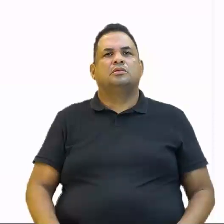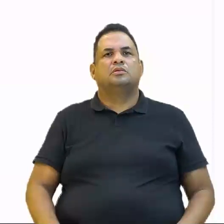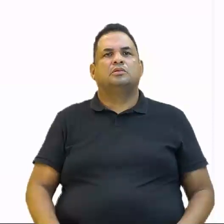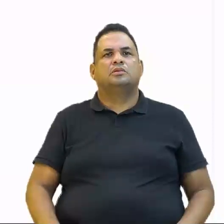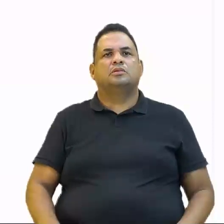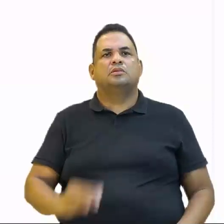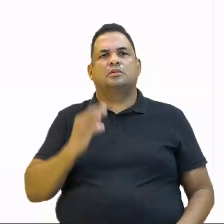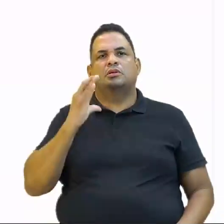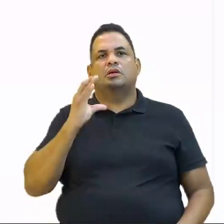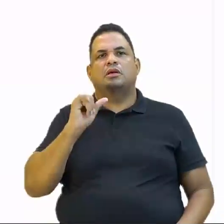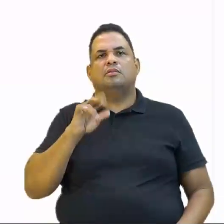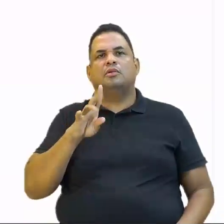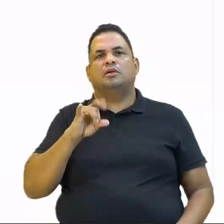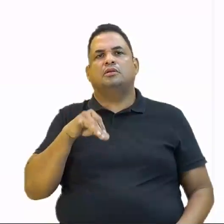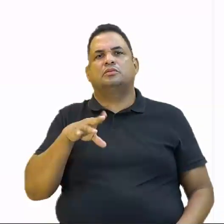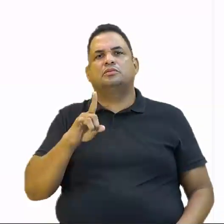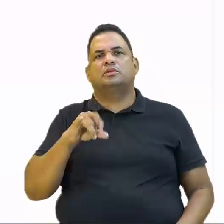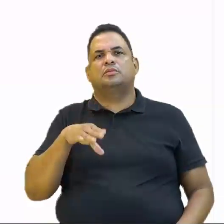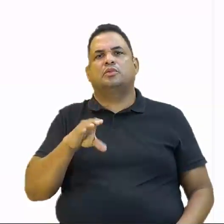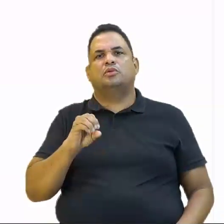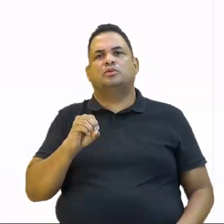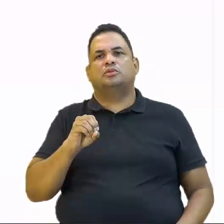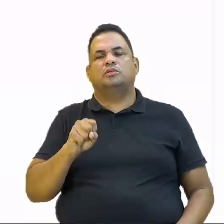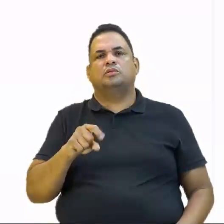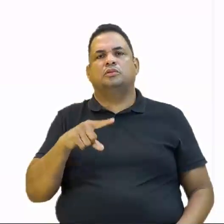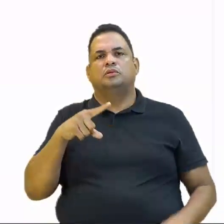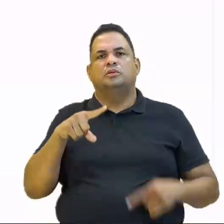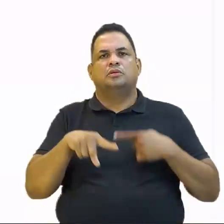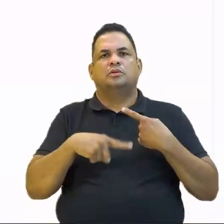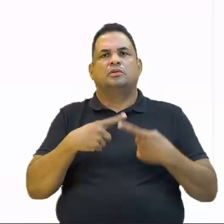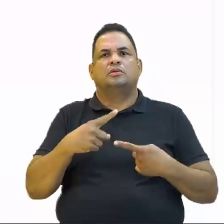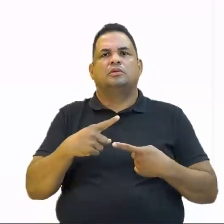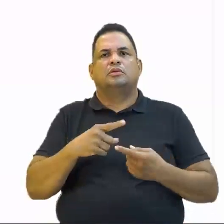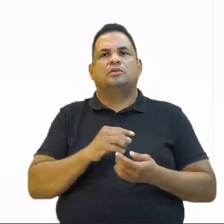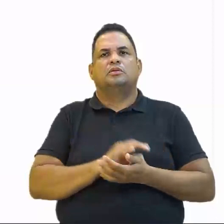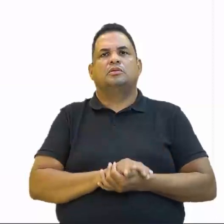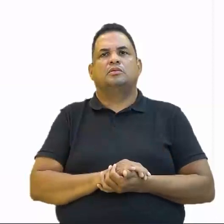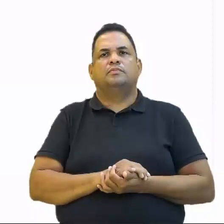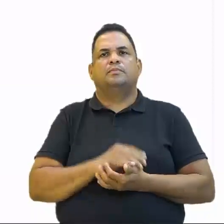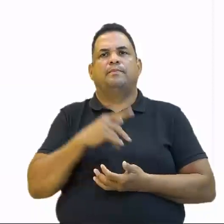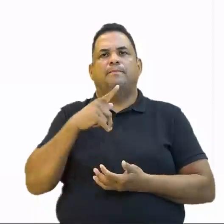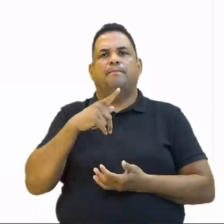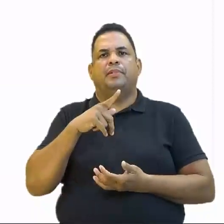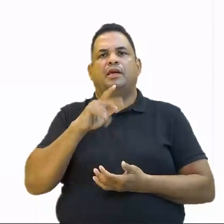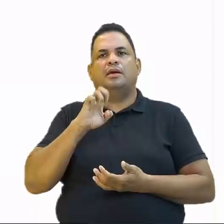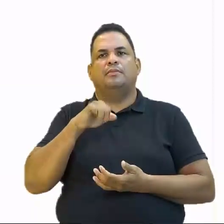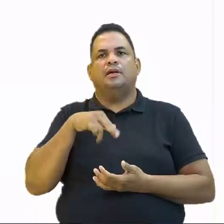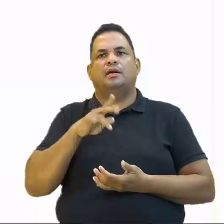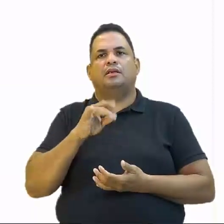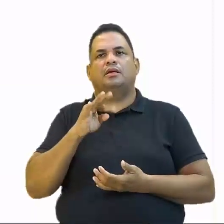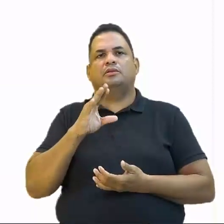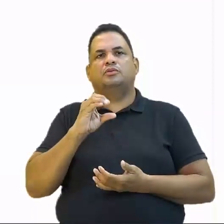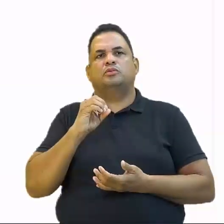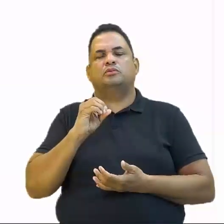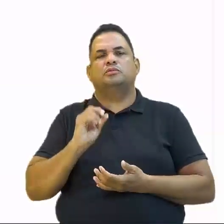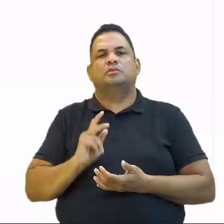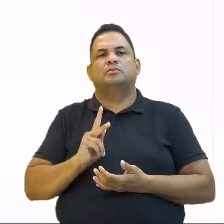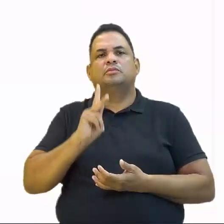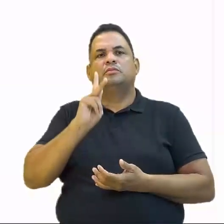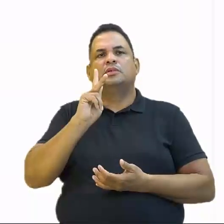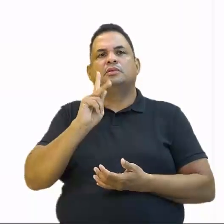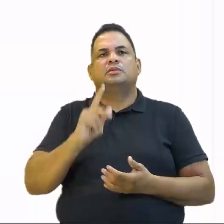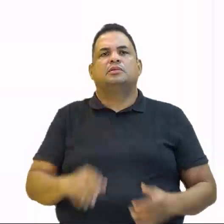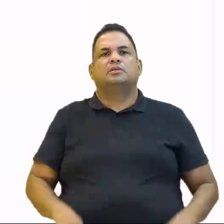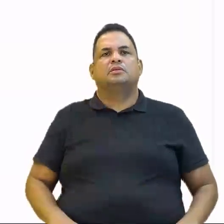amônio, NH4. Depois, ele fala do permanganato de